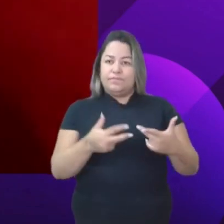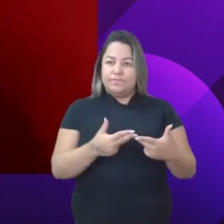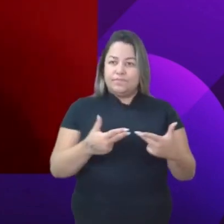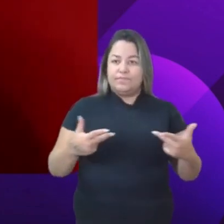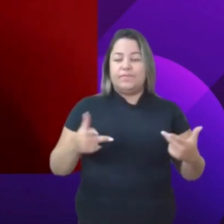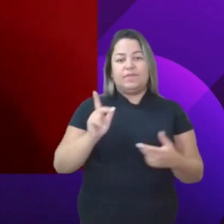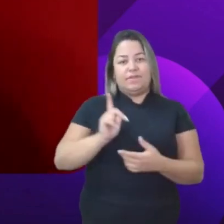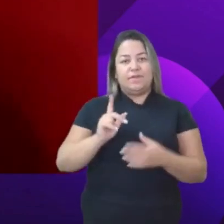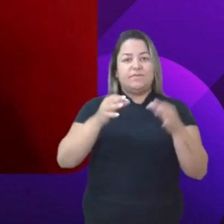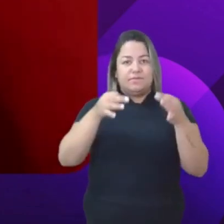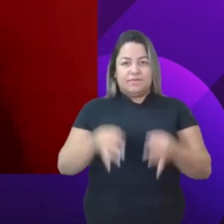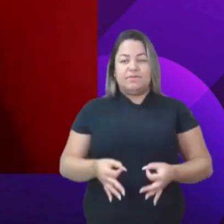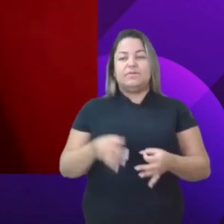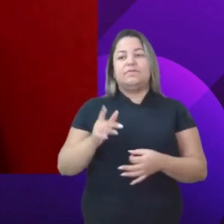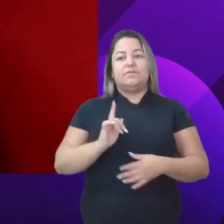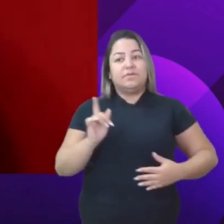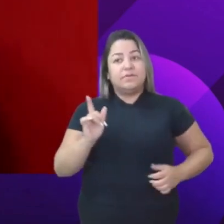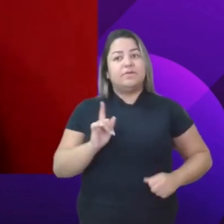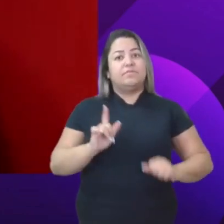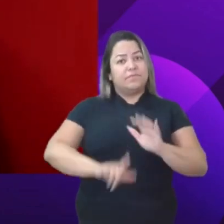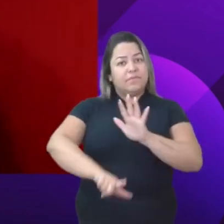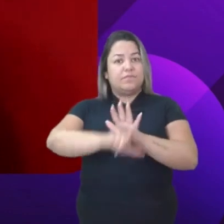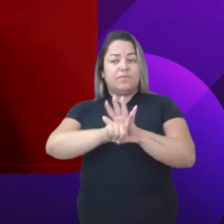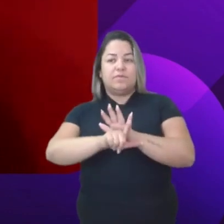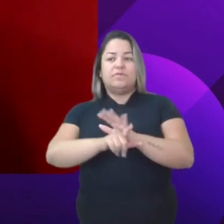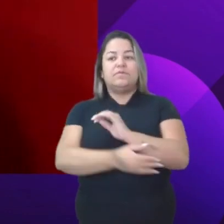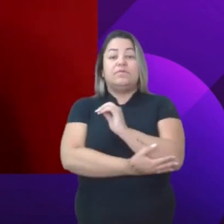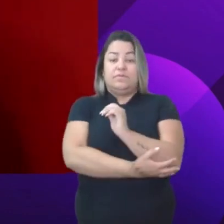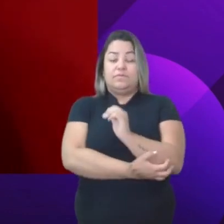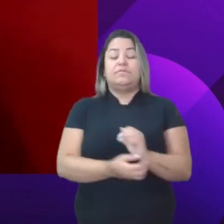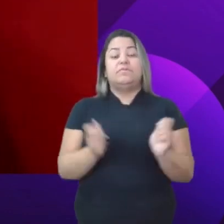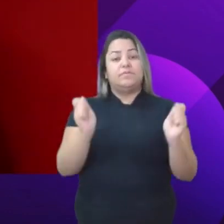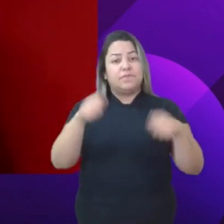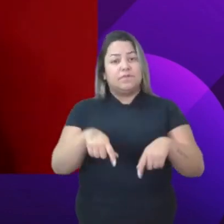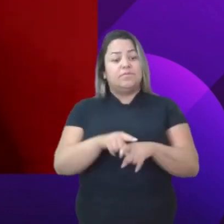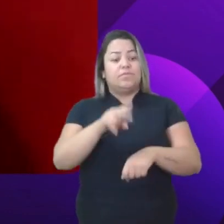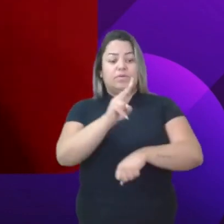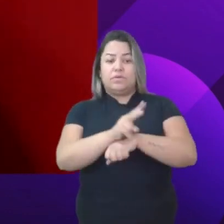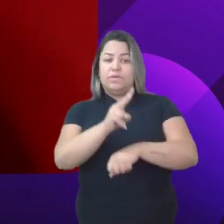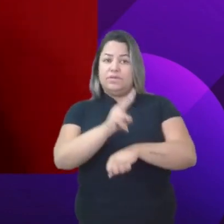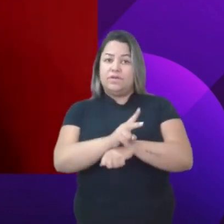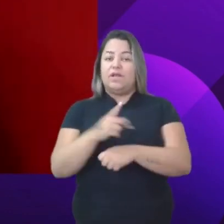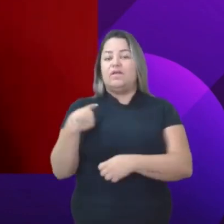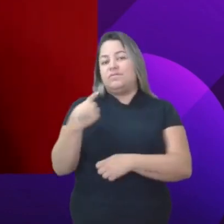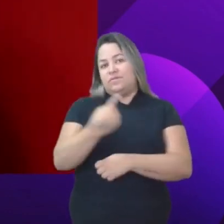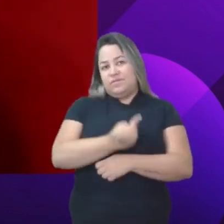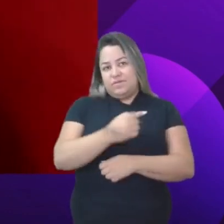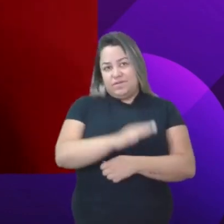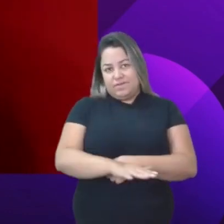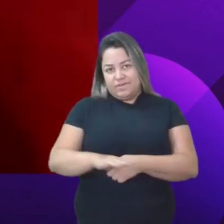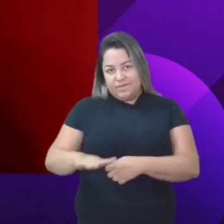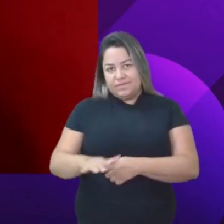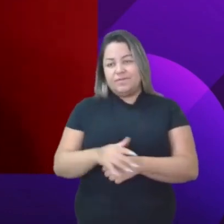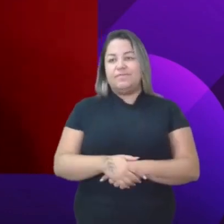gente pode ter certeza que nós temos legislação que diz que é necessário proteger as nossas vidas, que